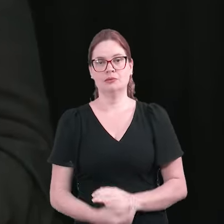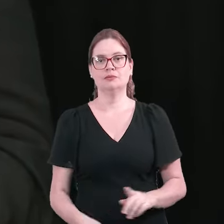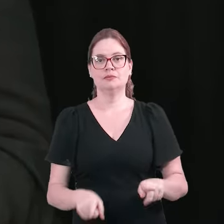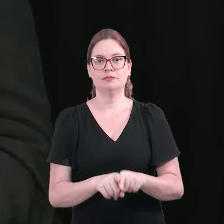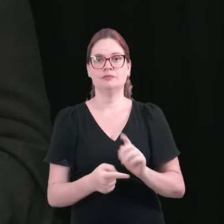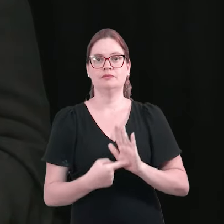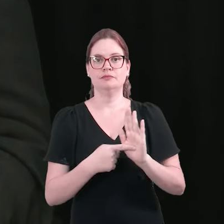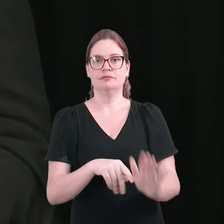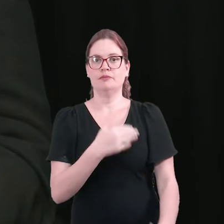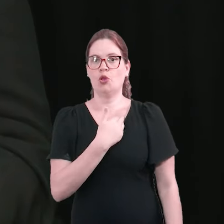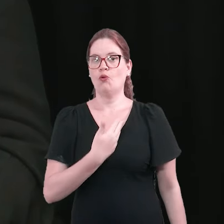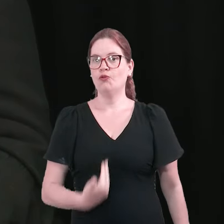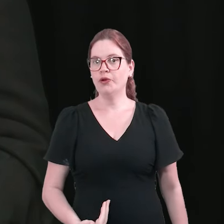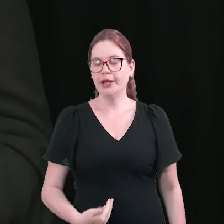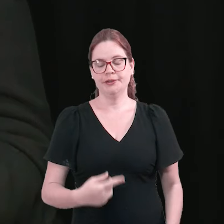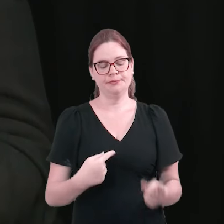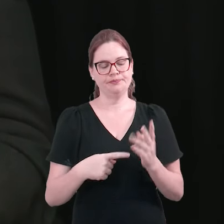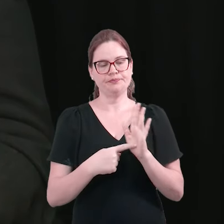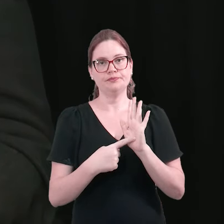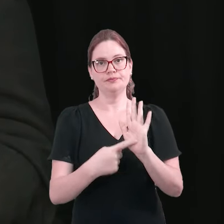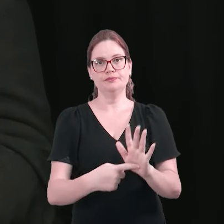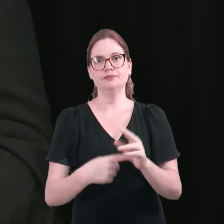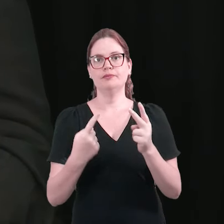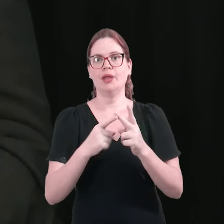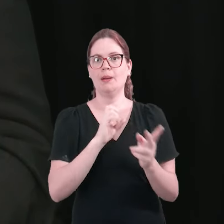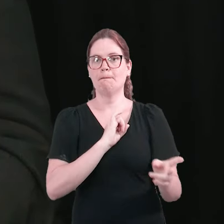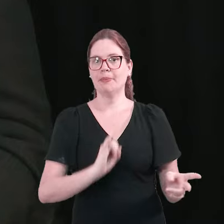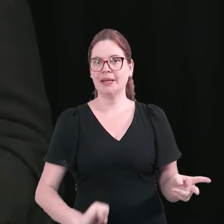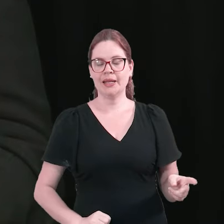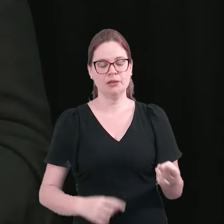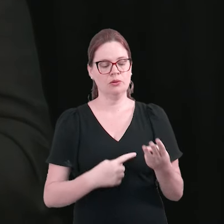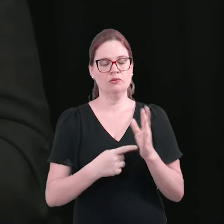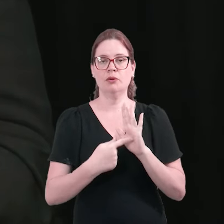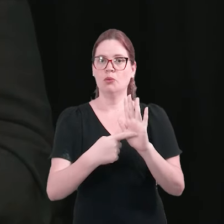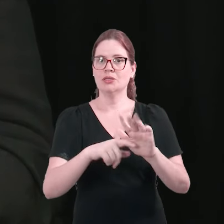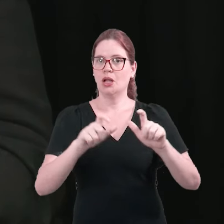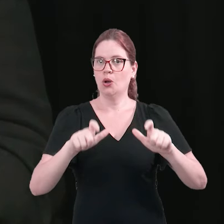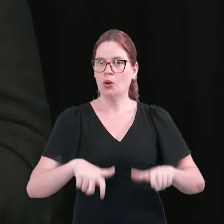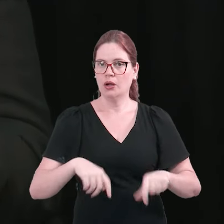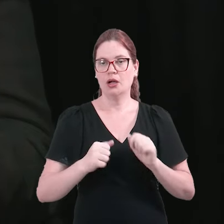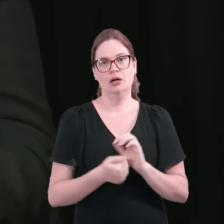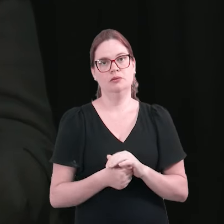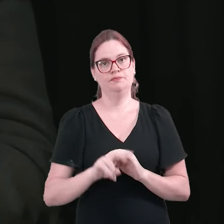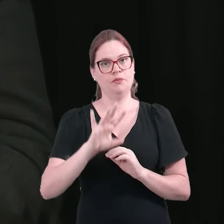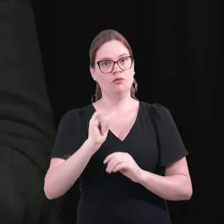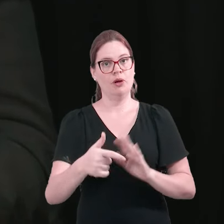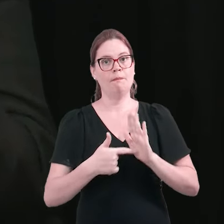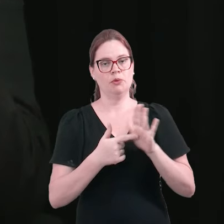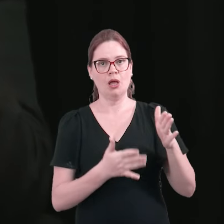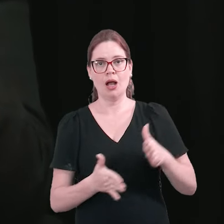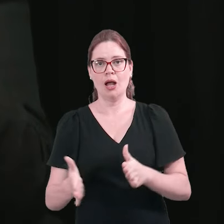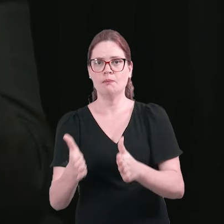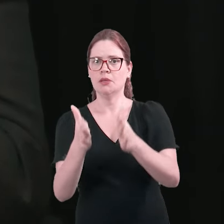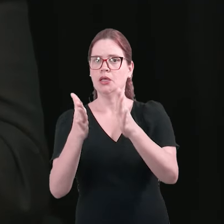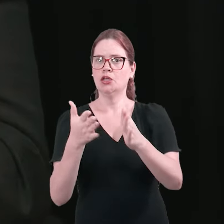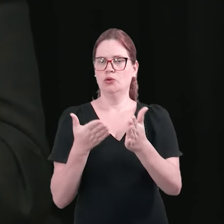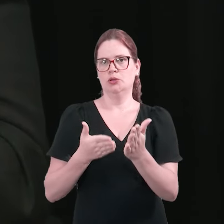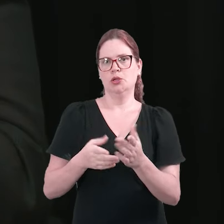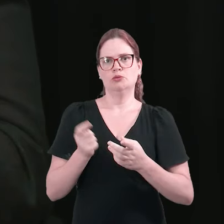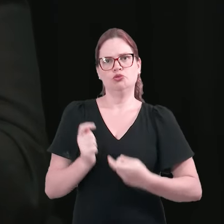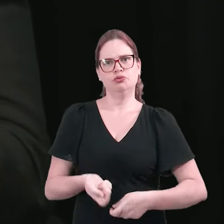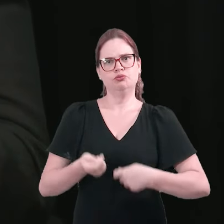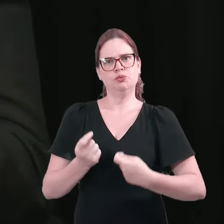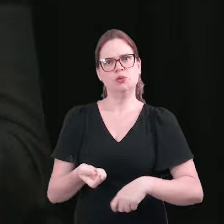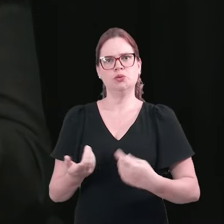perfeito, que ele vai mencionar governadores, ele vai mencionar imperadores, ele vai mencionar locais, ele vai mencionar trajeto,